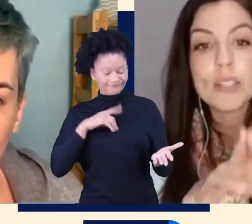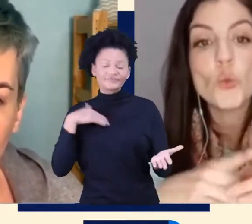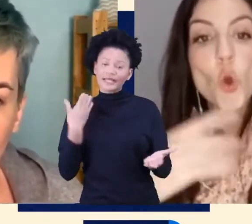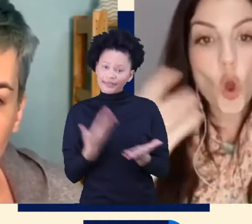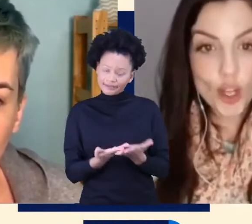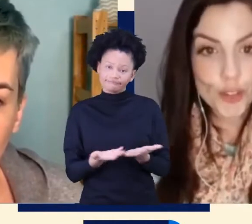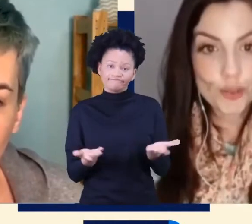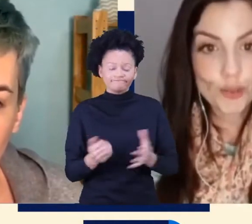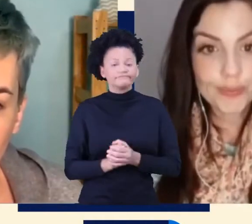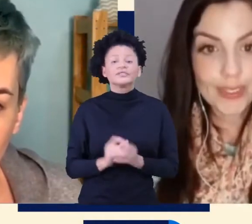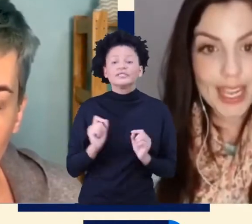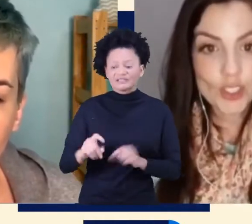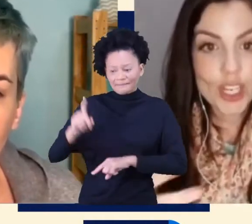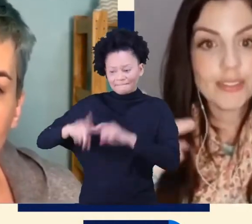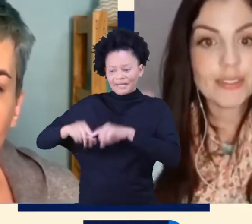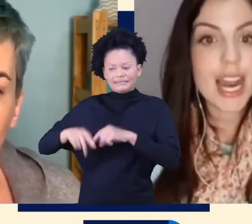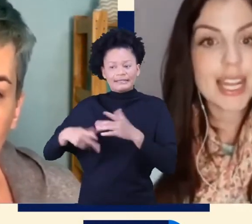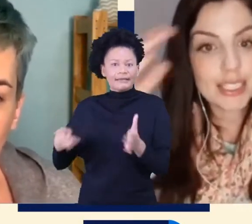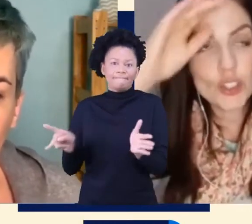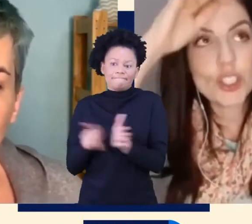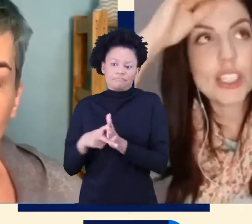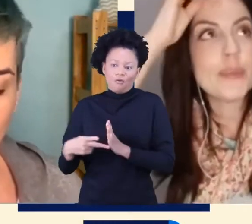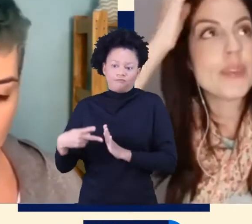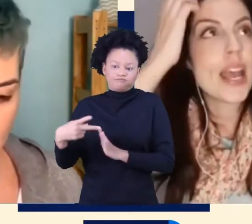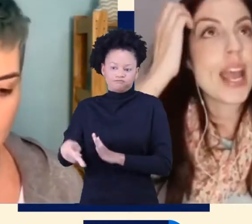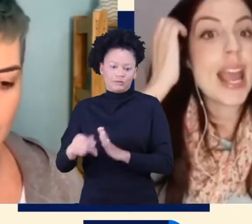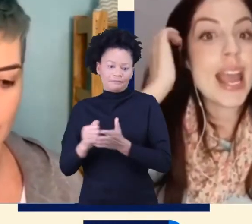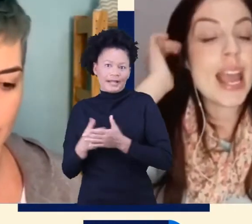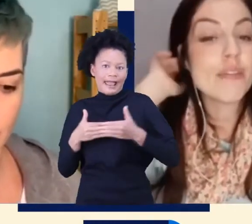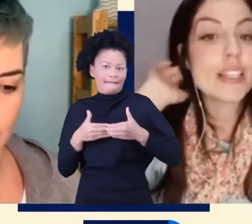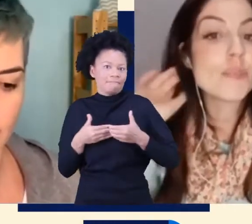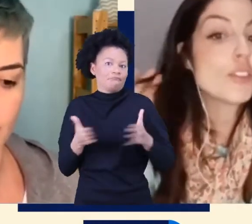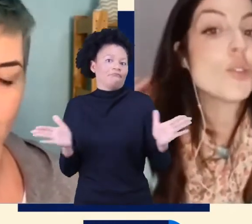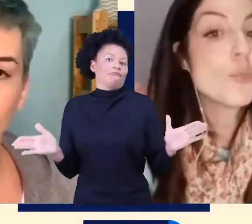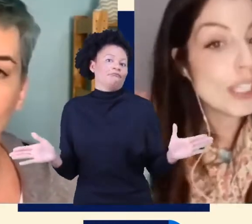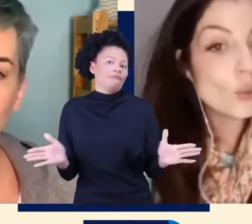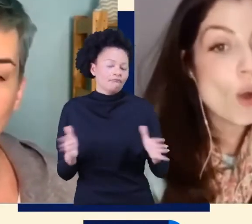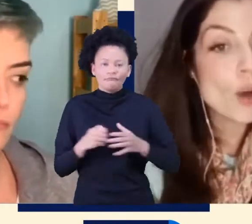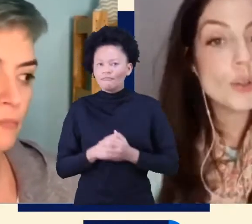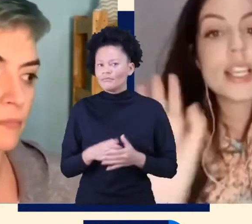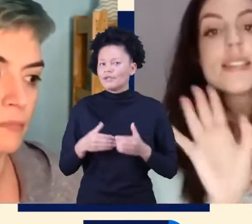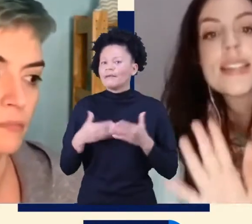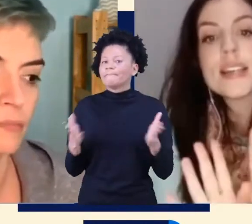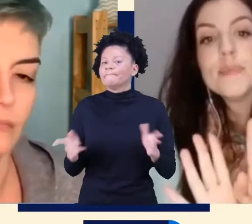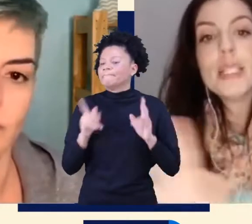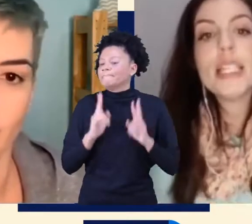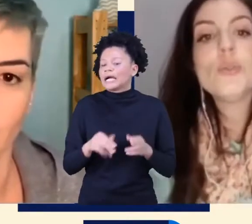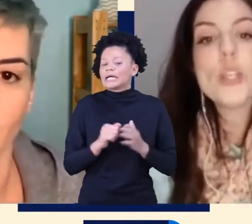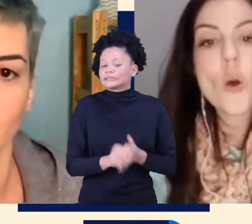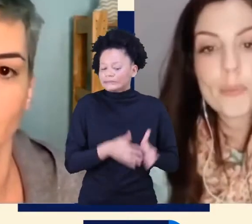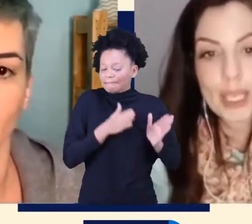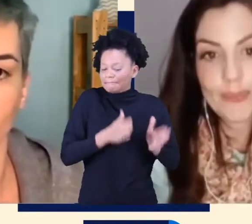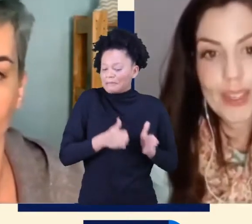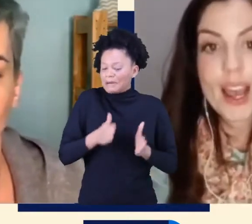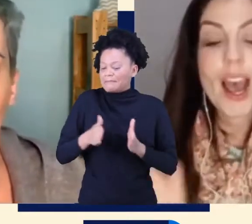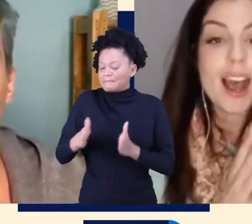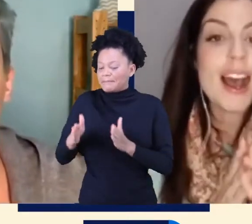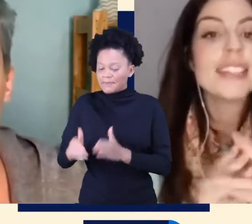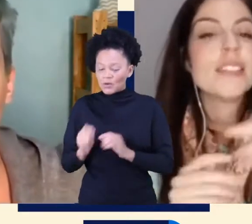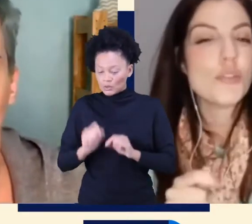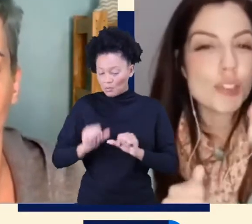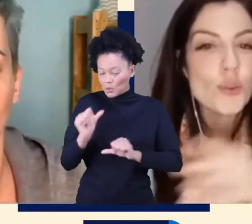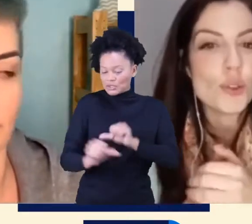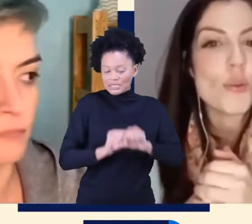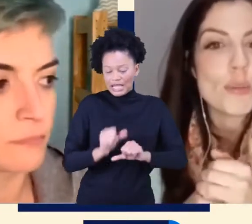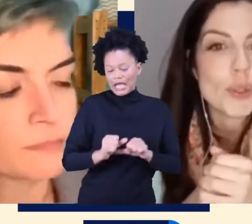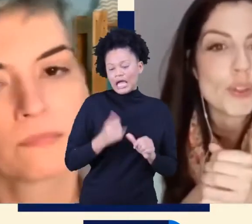acaba sendo um código, né, de entrada, faz parte de um ritual do que é ser menino e homem.